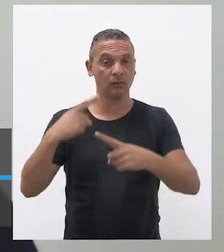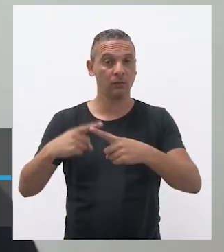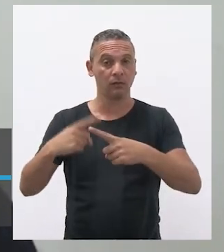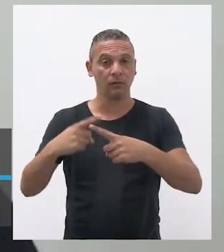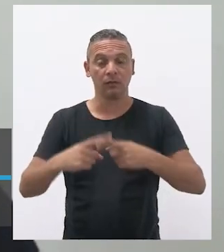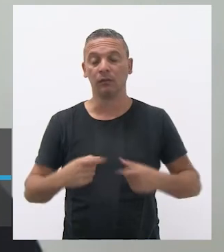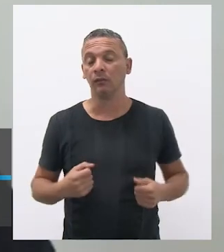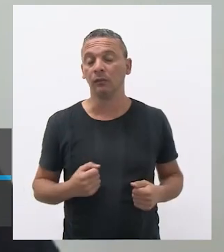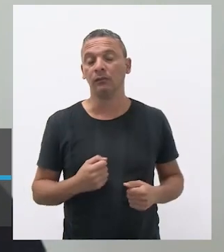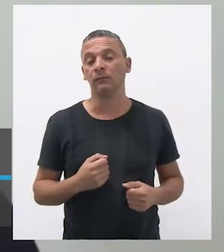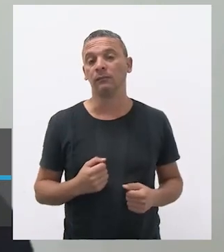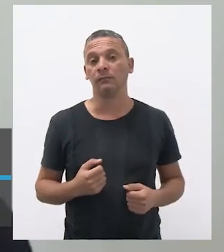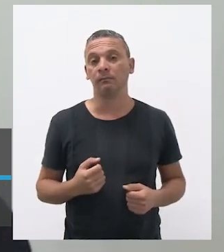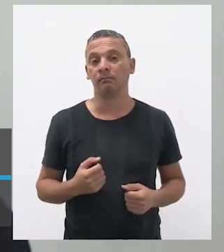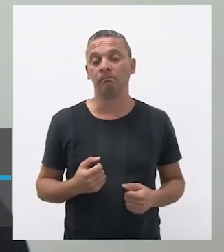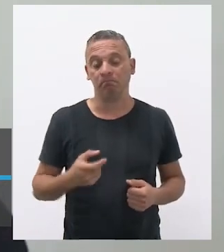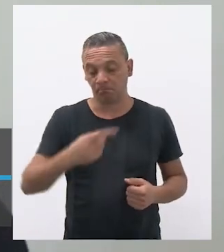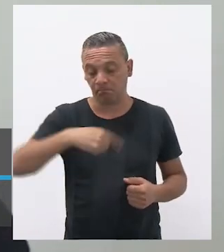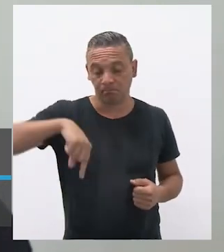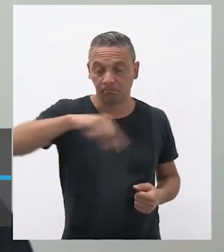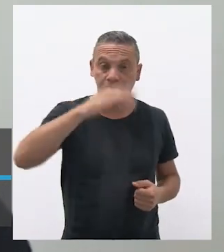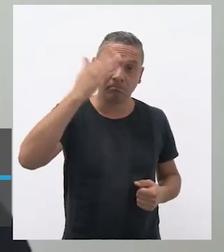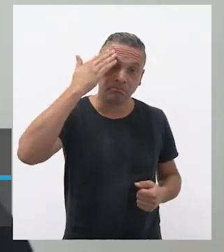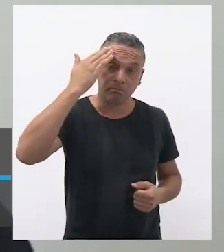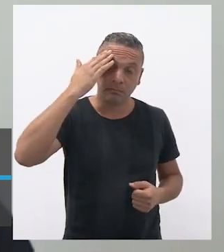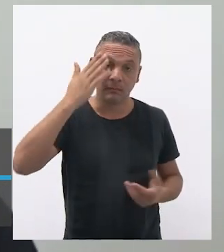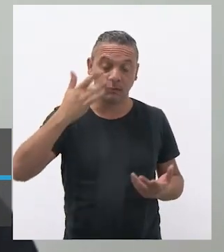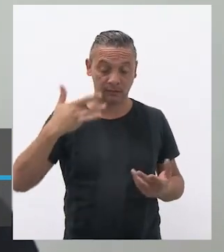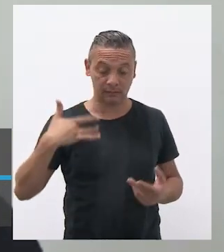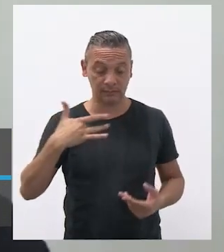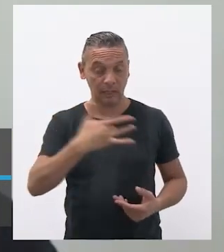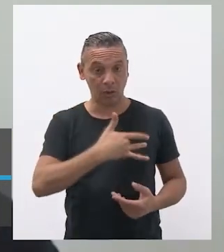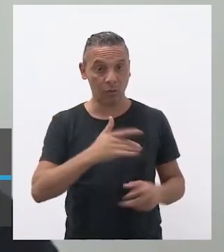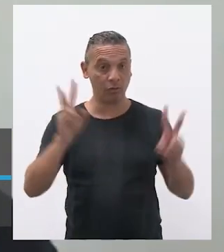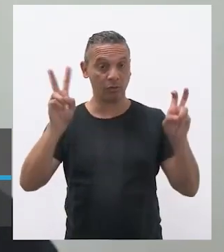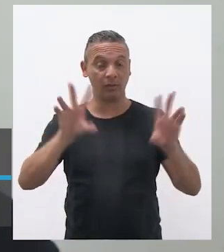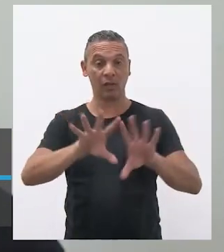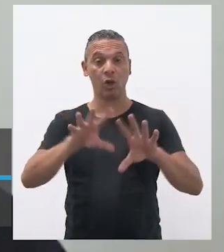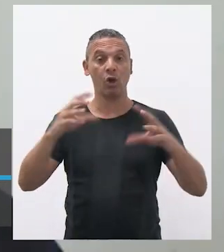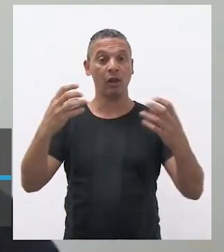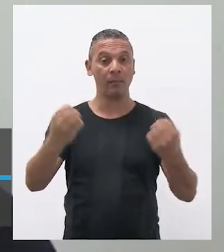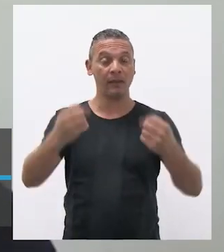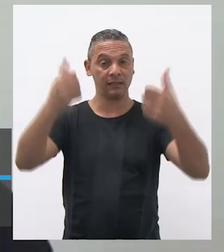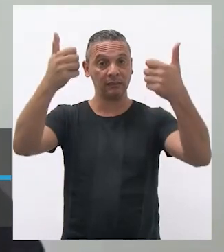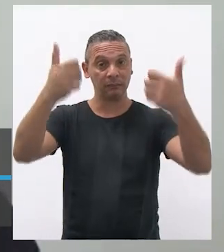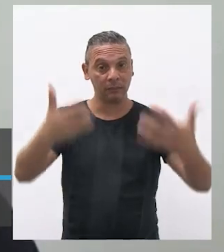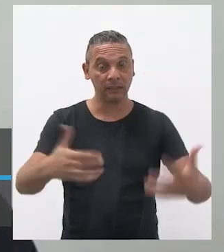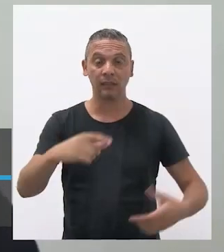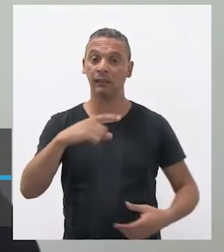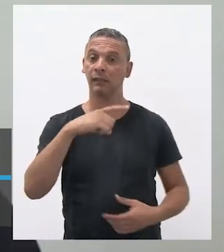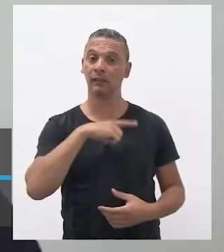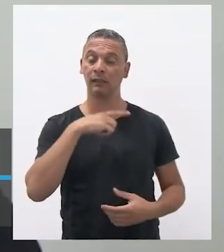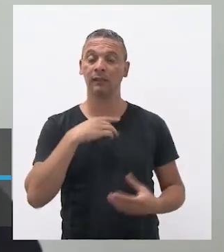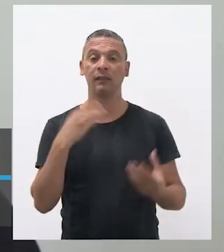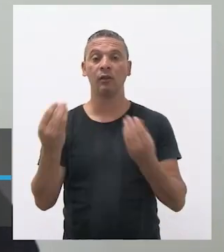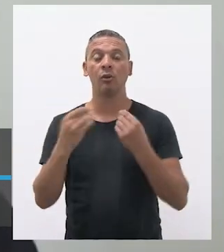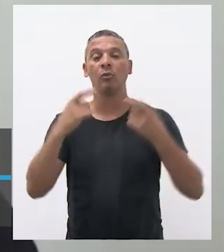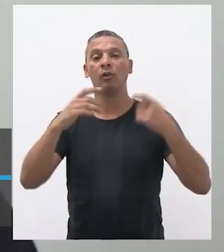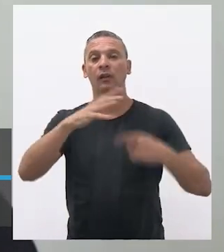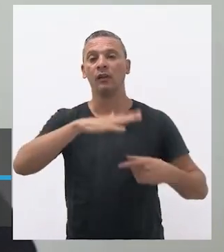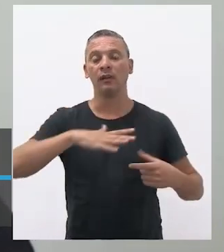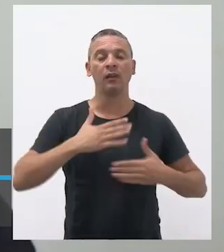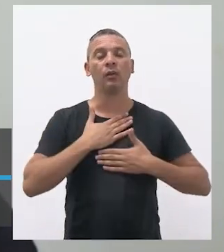né, porque ele preferia que a família residisse em uma chácara, né, praticamente